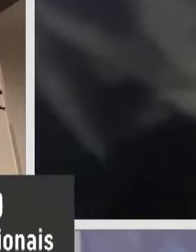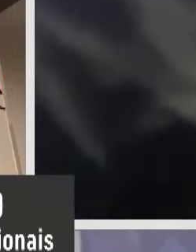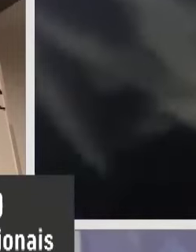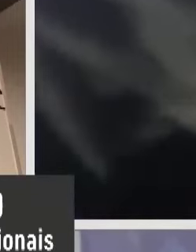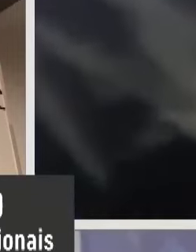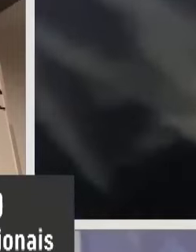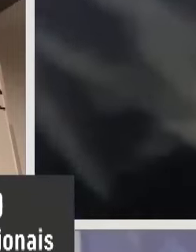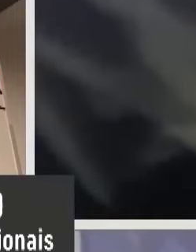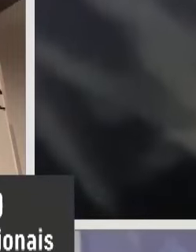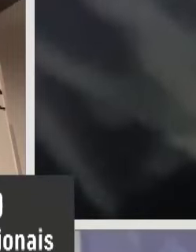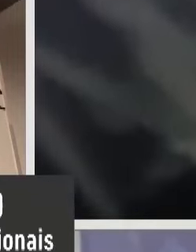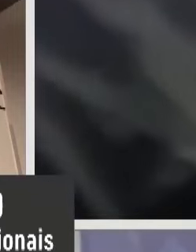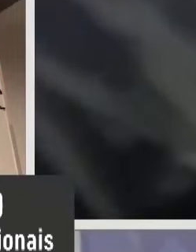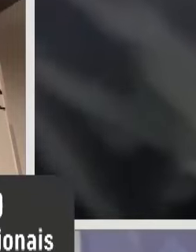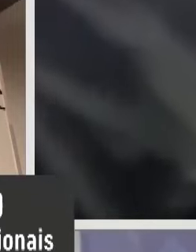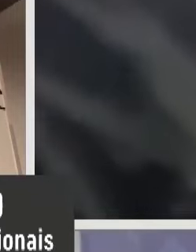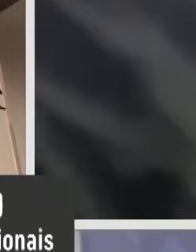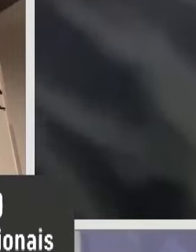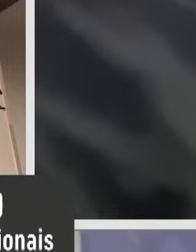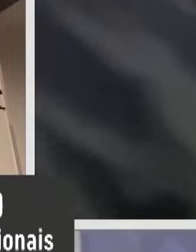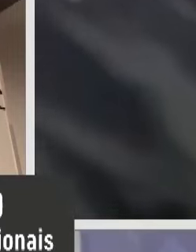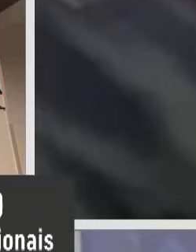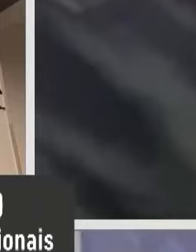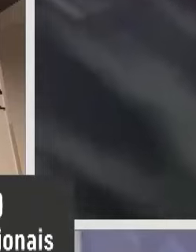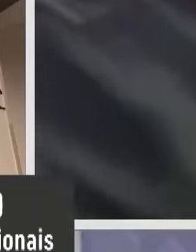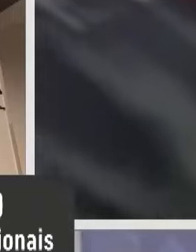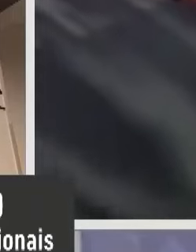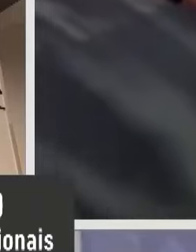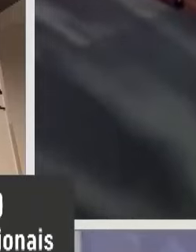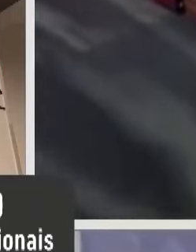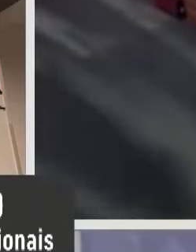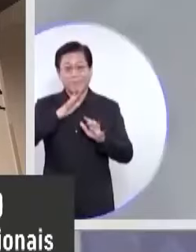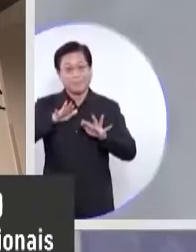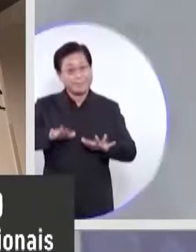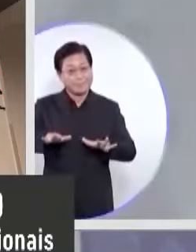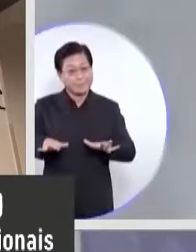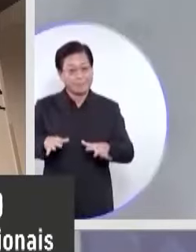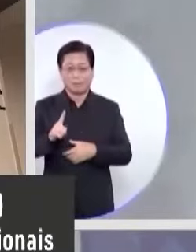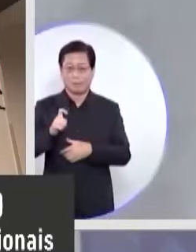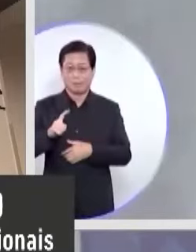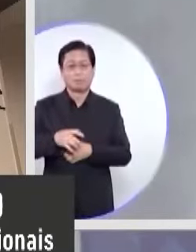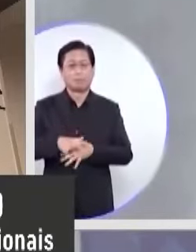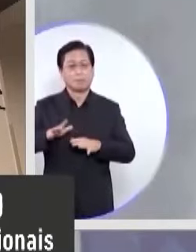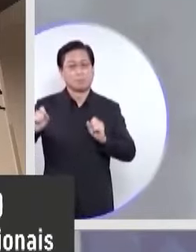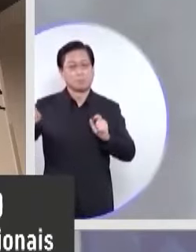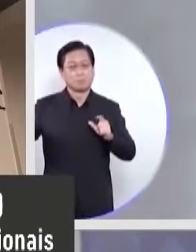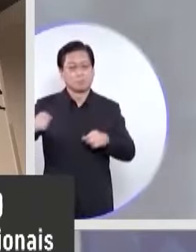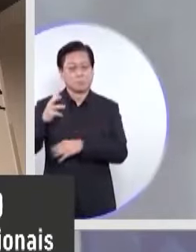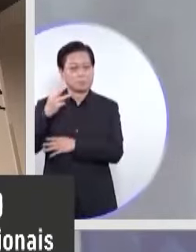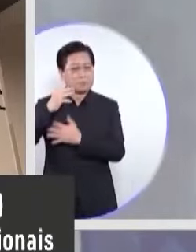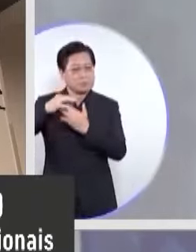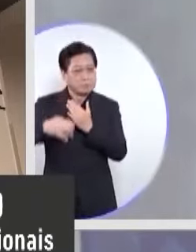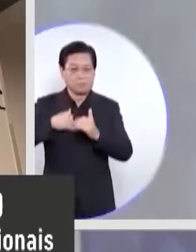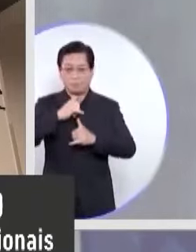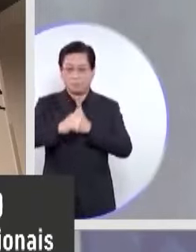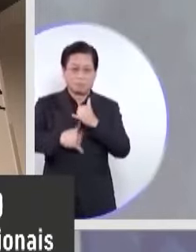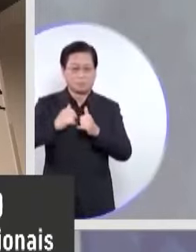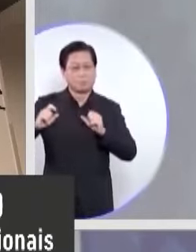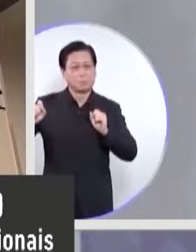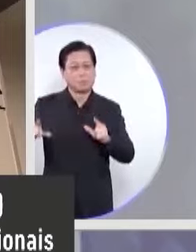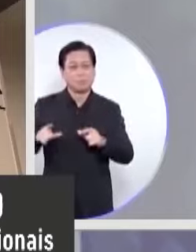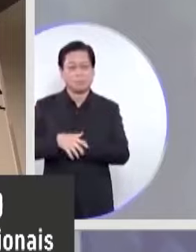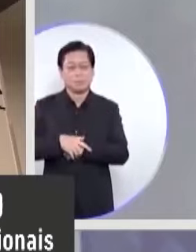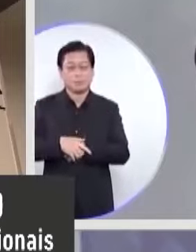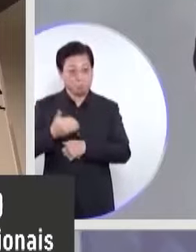estavam num crescente eh do ponto de V Vista negativo num crescente de retóricas inflamadas retóricas de guerra